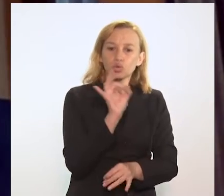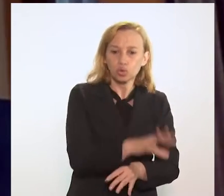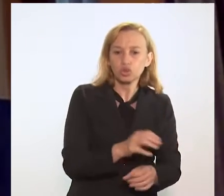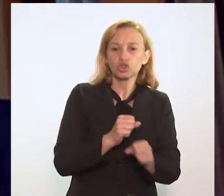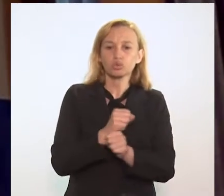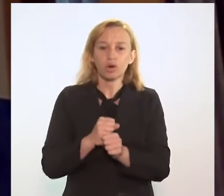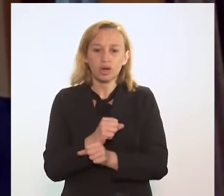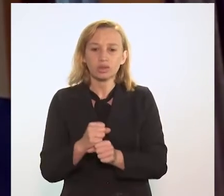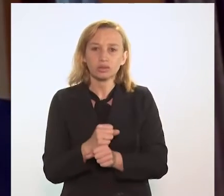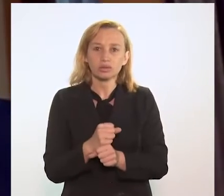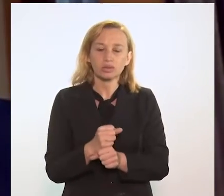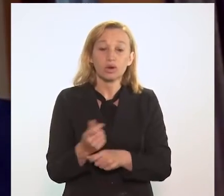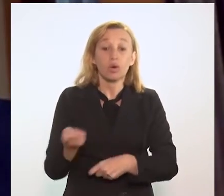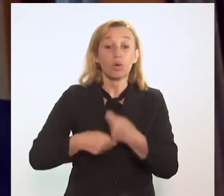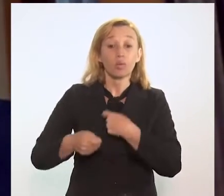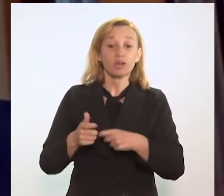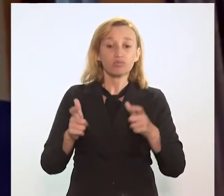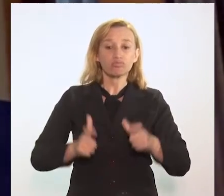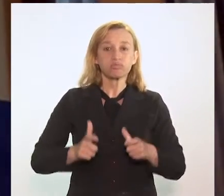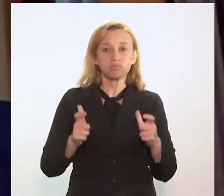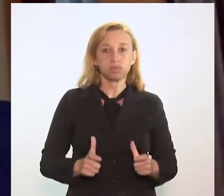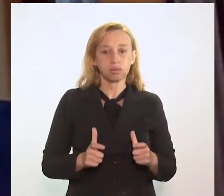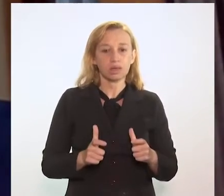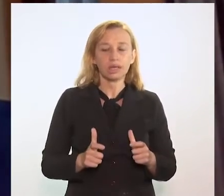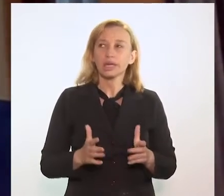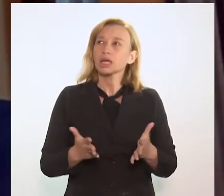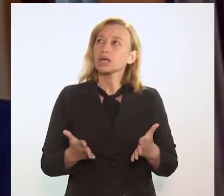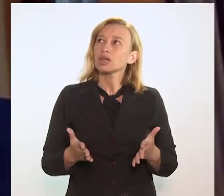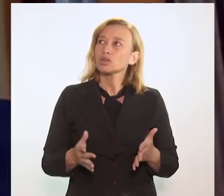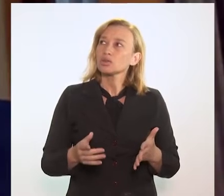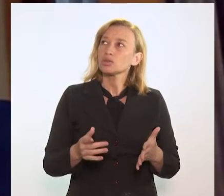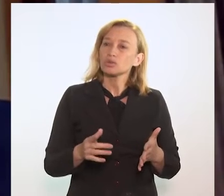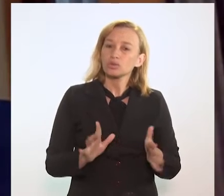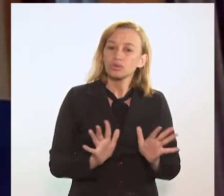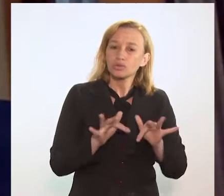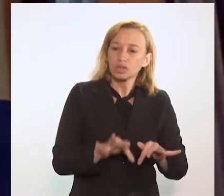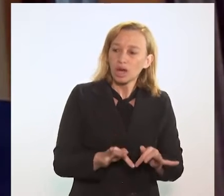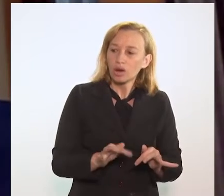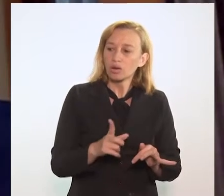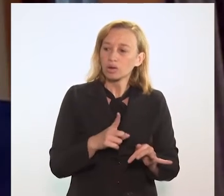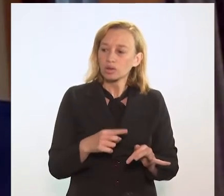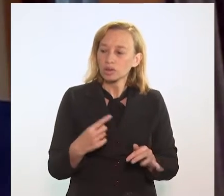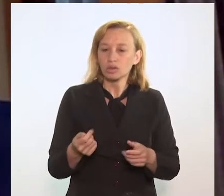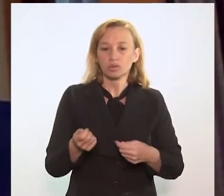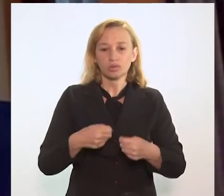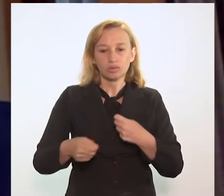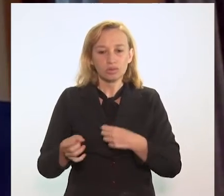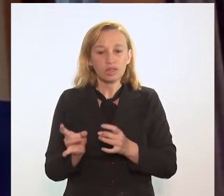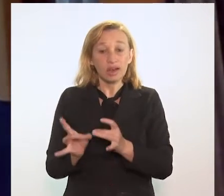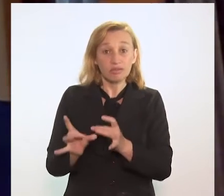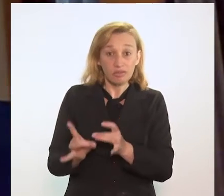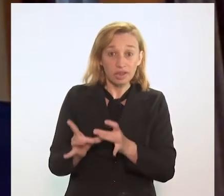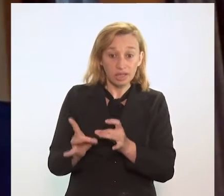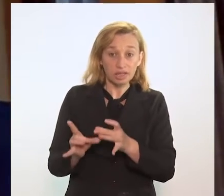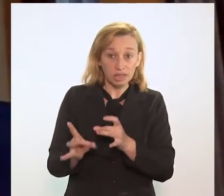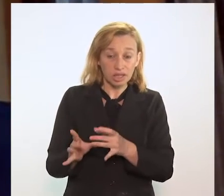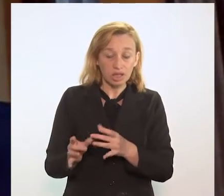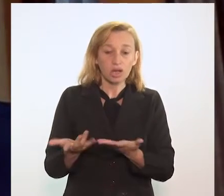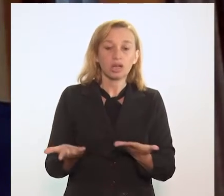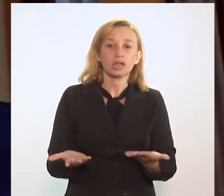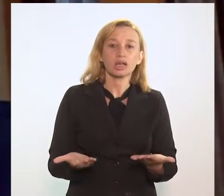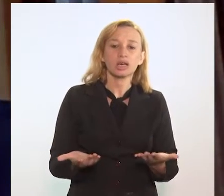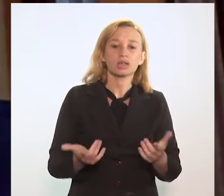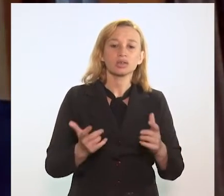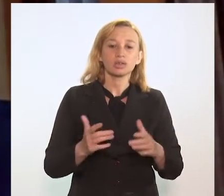nesse último ano, foi o pequeno comércio local, né, que no final a gente sabe que no comércio é o que move a economia, né,